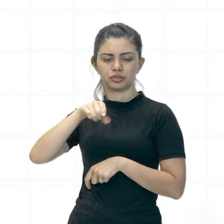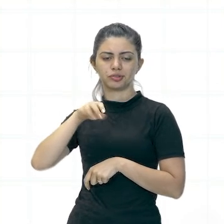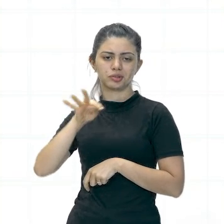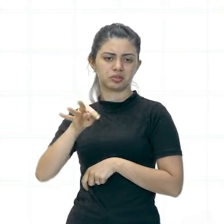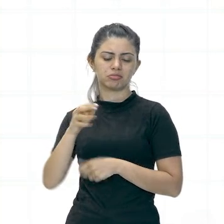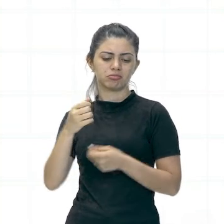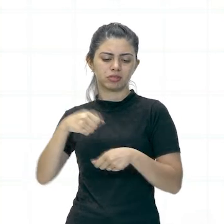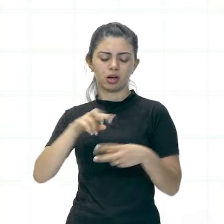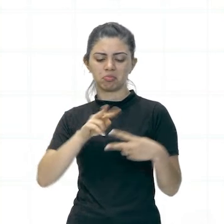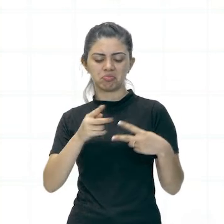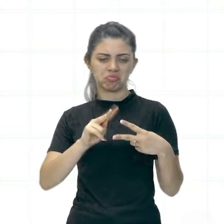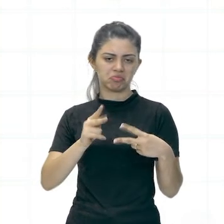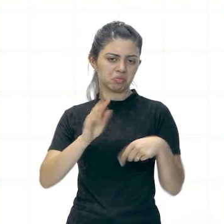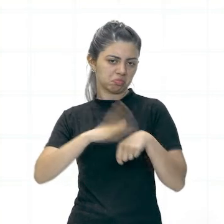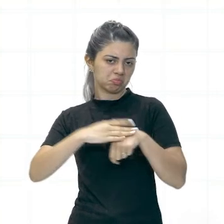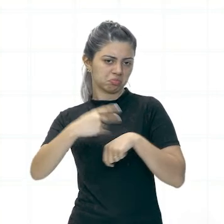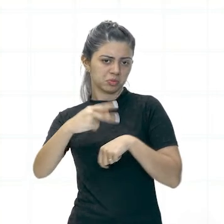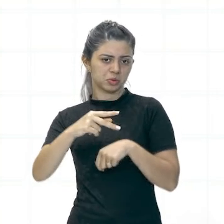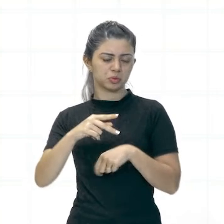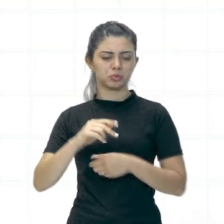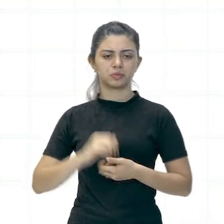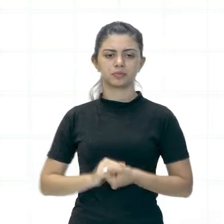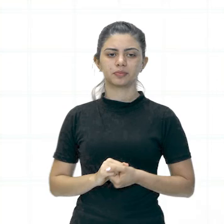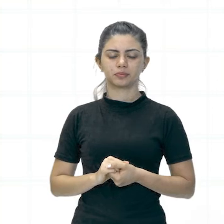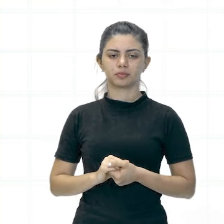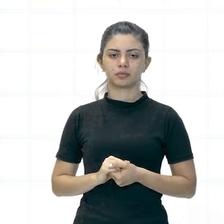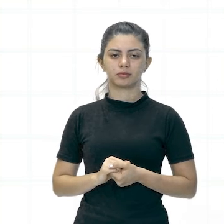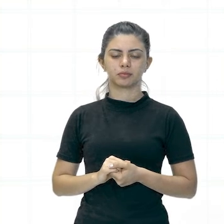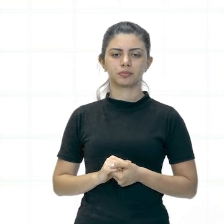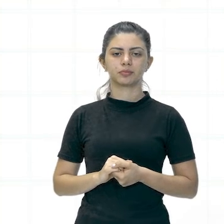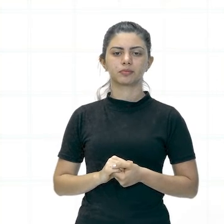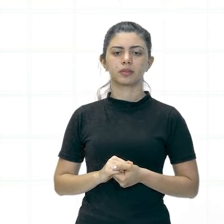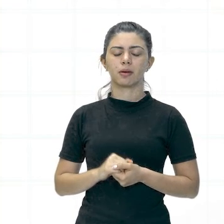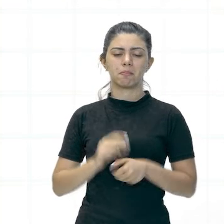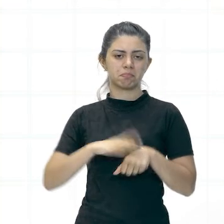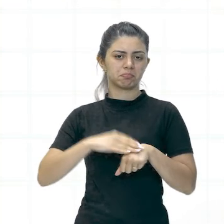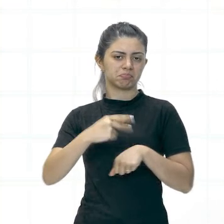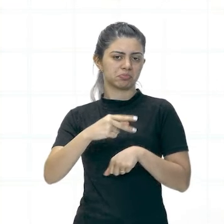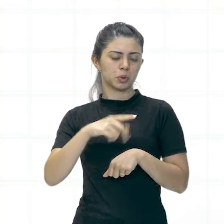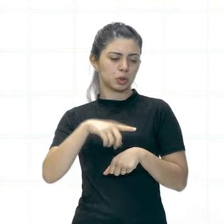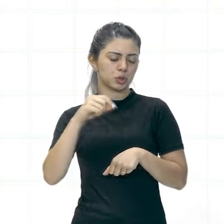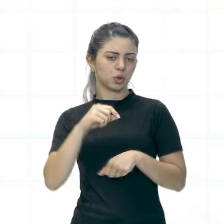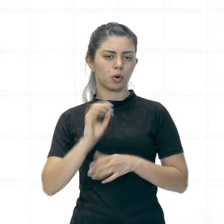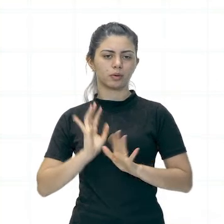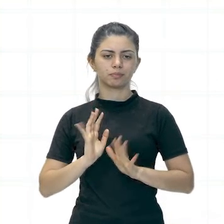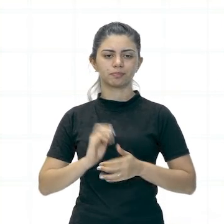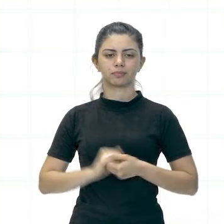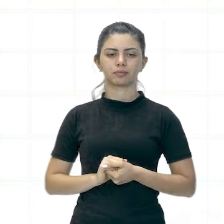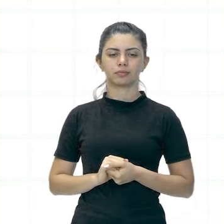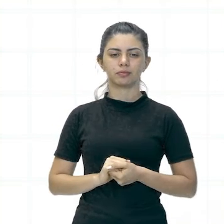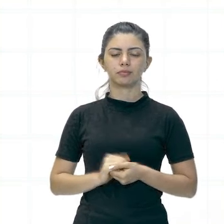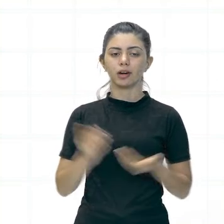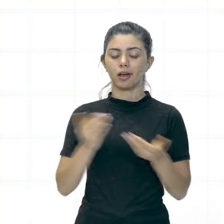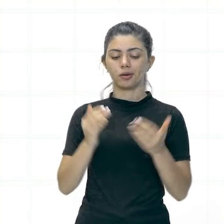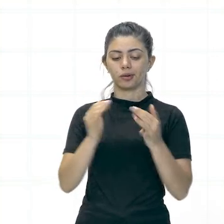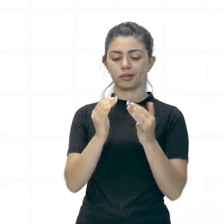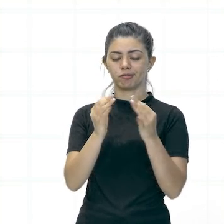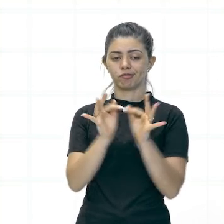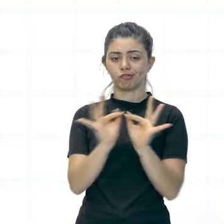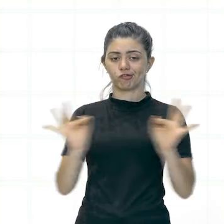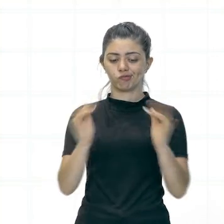study very hard last week. Tranquilamente, você escolhe. Vamos ver esse aqui agora?